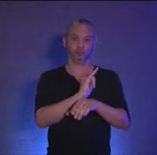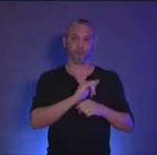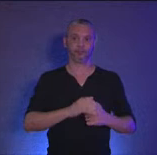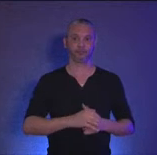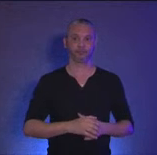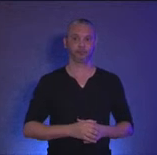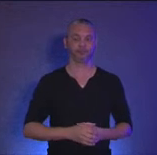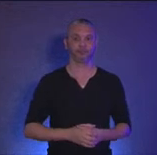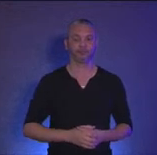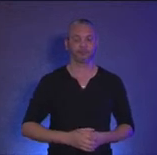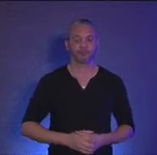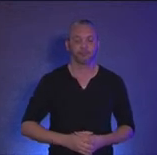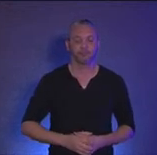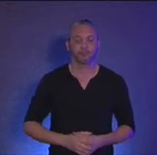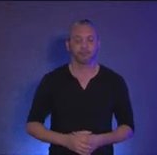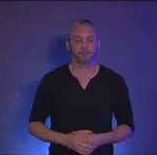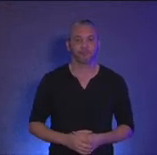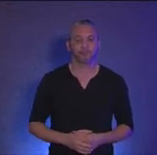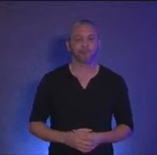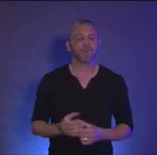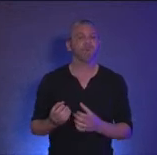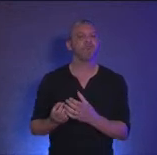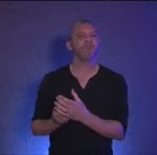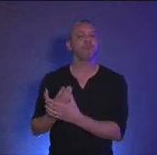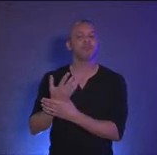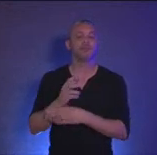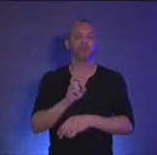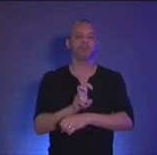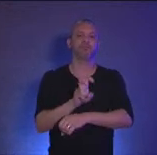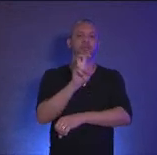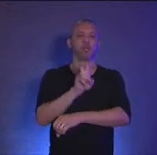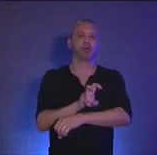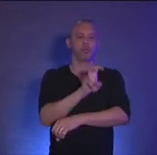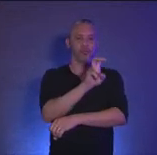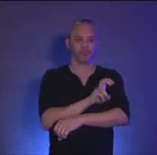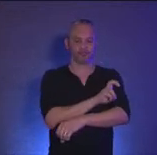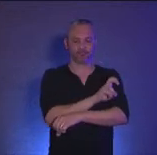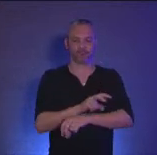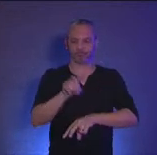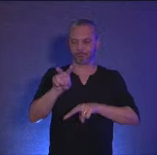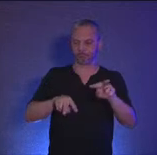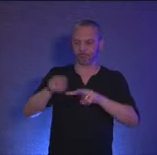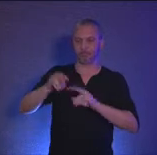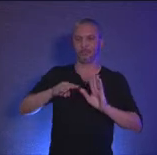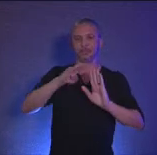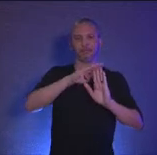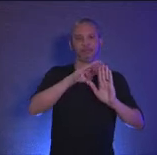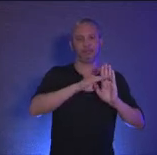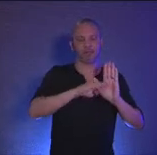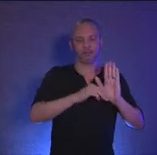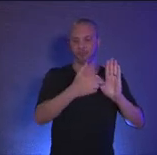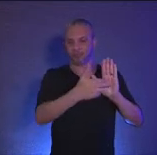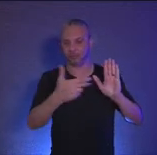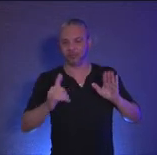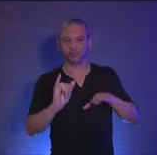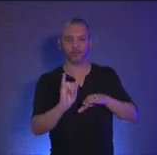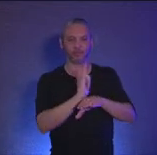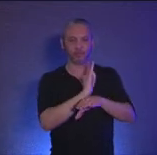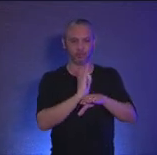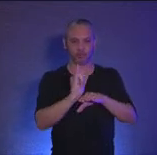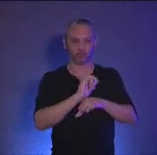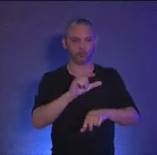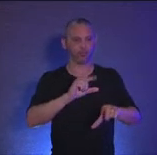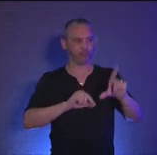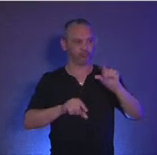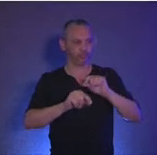Deixa eu passar aqui. Então, a gente criou um robô que monitora uma lista de canais do YouTube que a gente seleciona